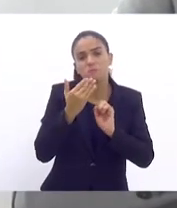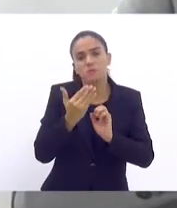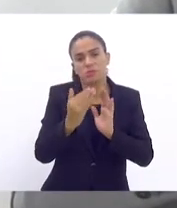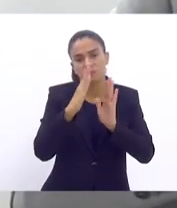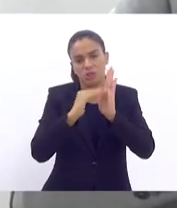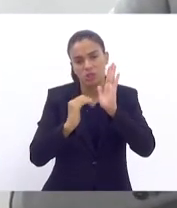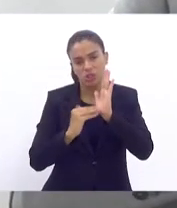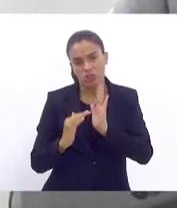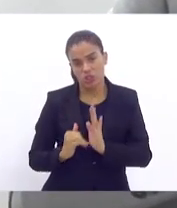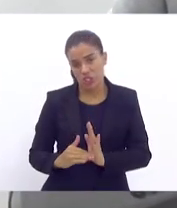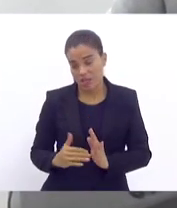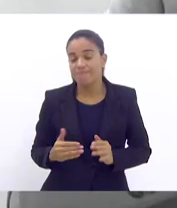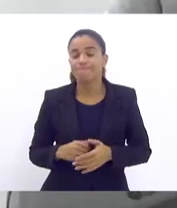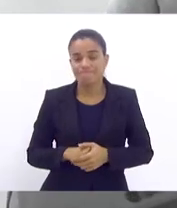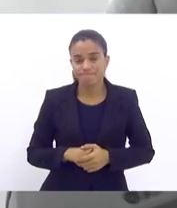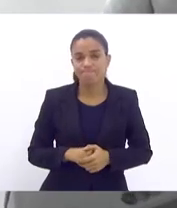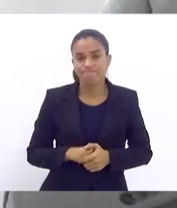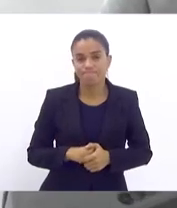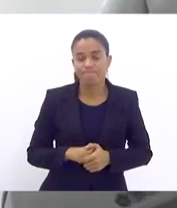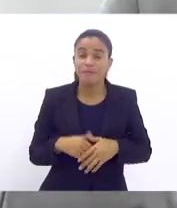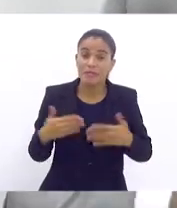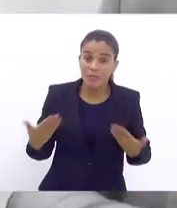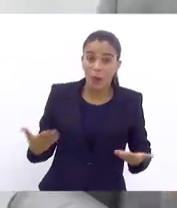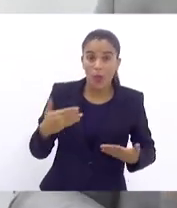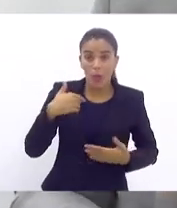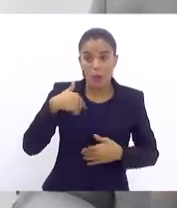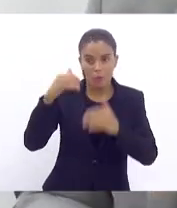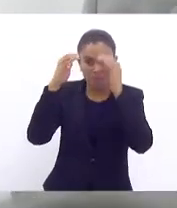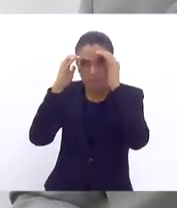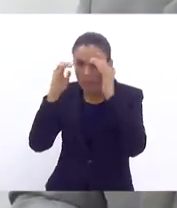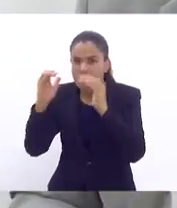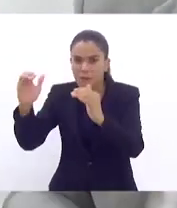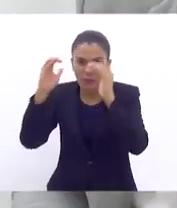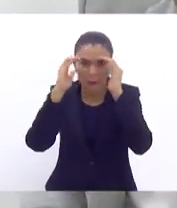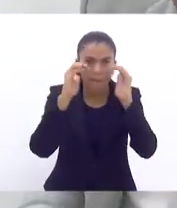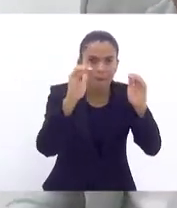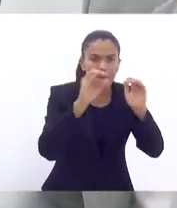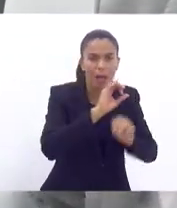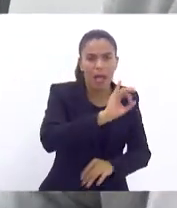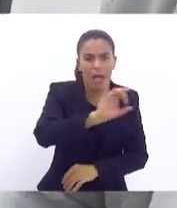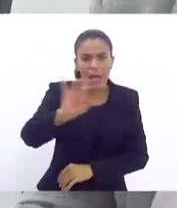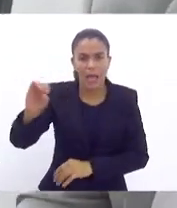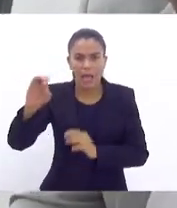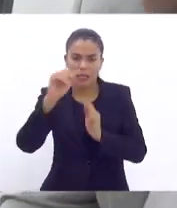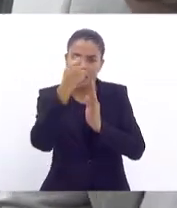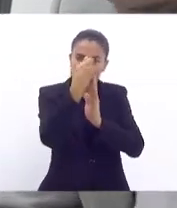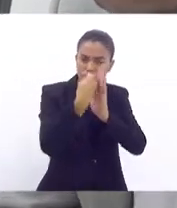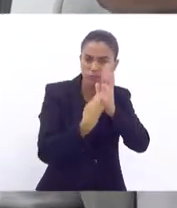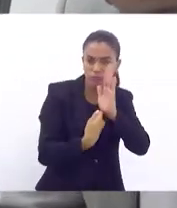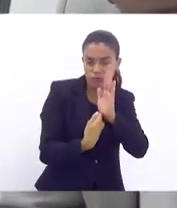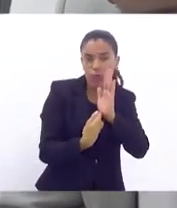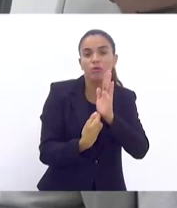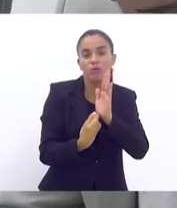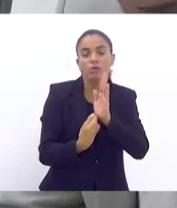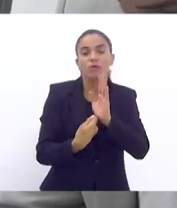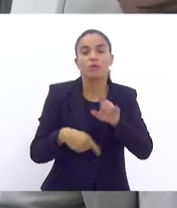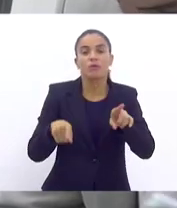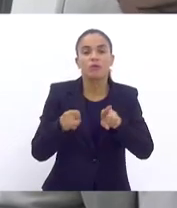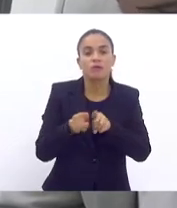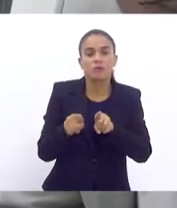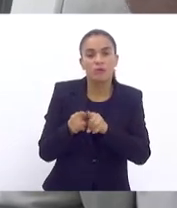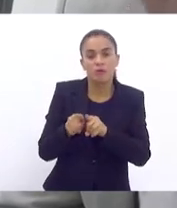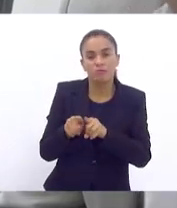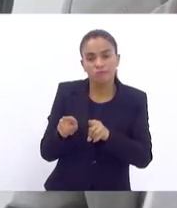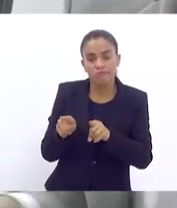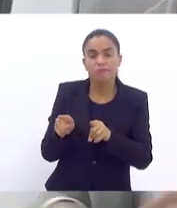o presidente da sessão podem tirar então como eu tenho respeitado dos autores ainda que não presentes na sessão mas que chegue a nós